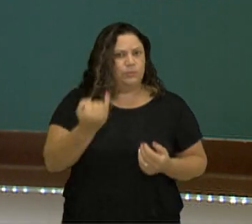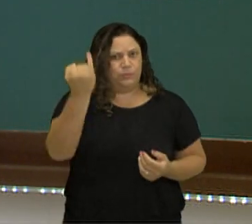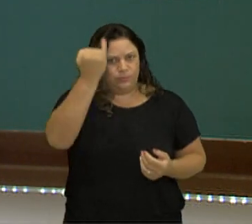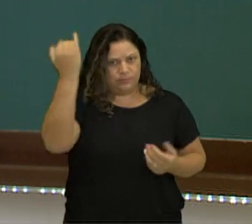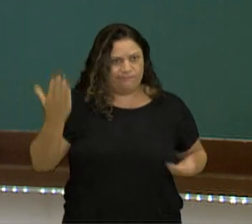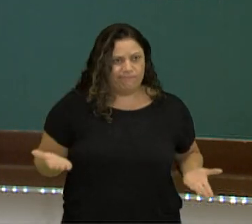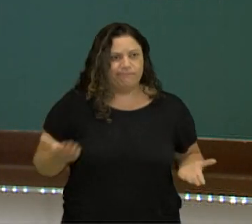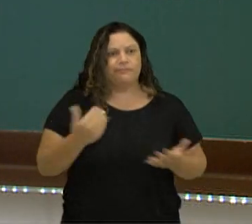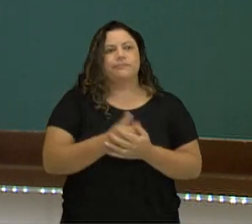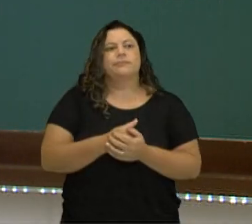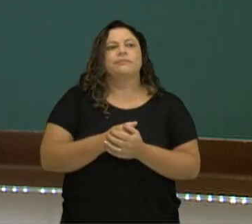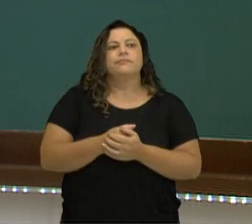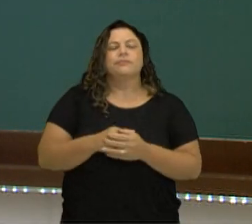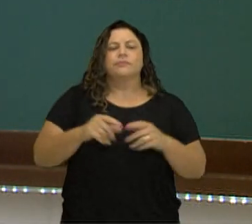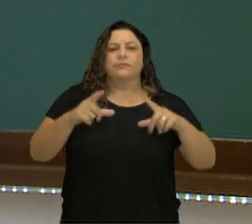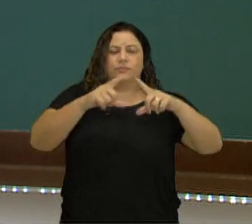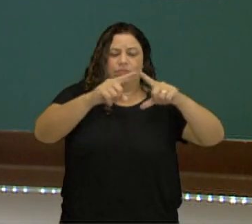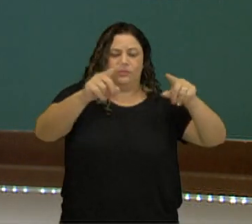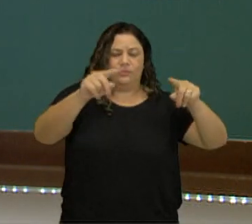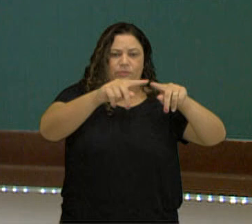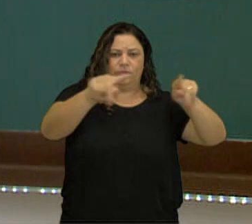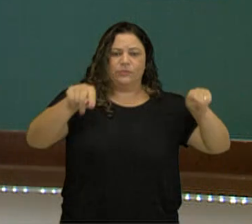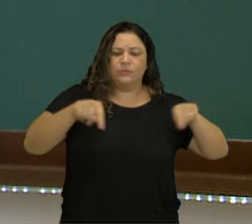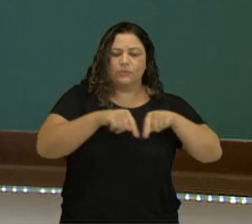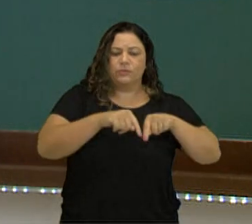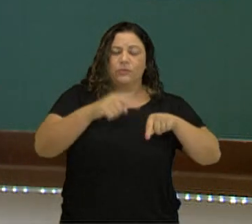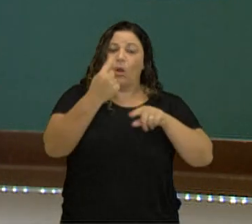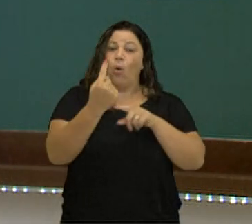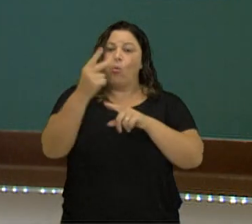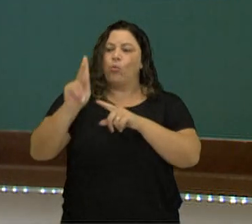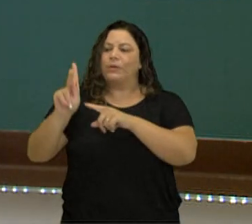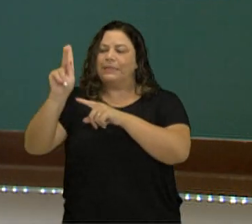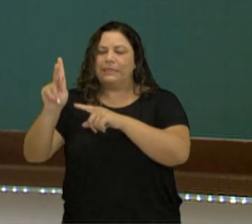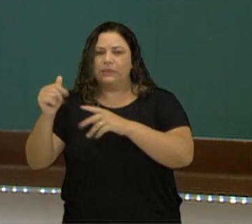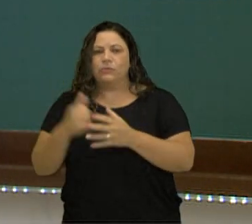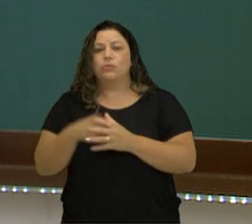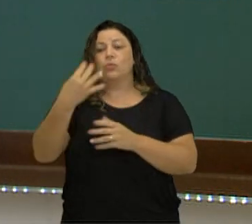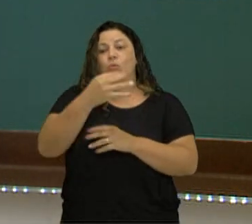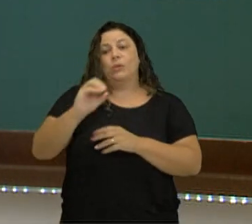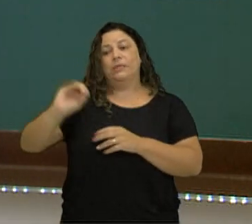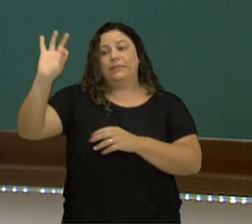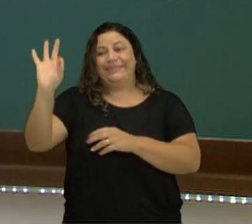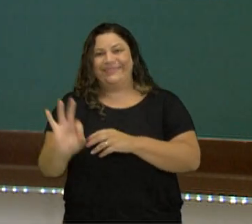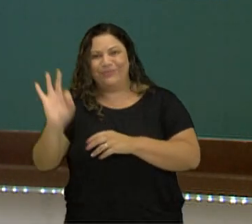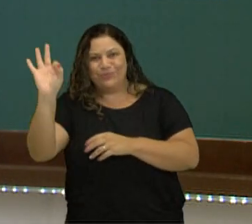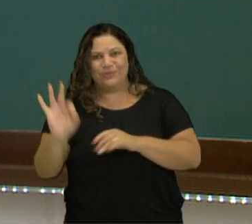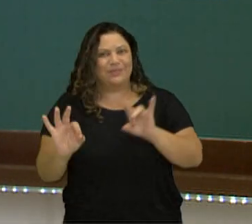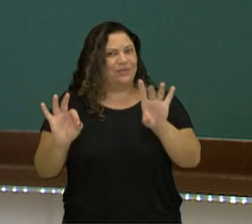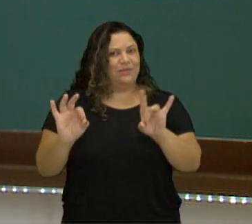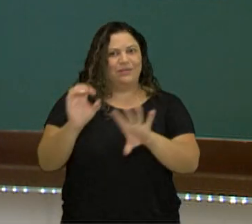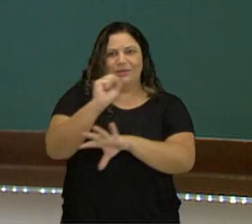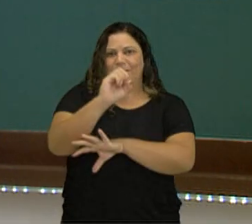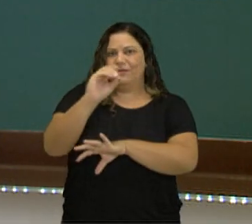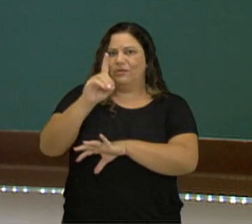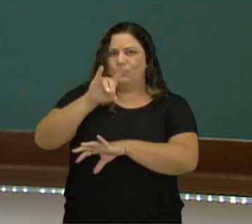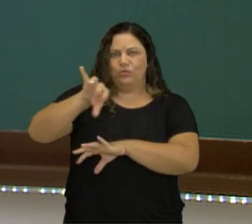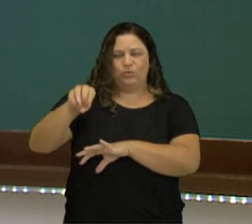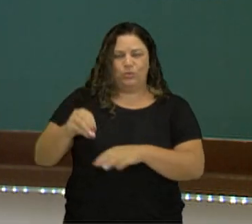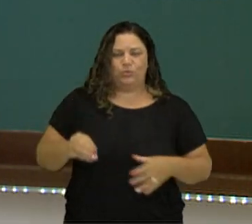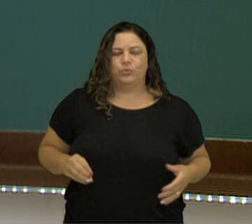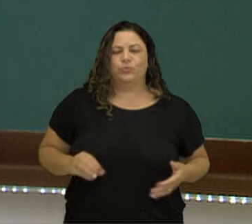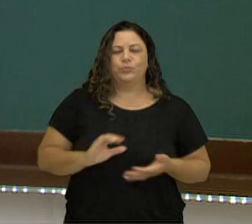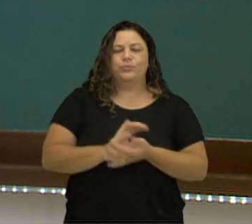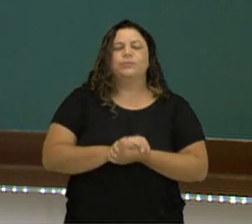aqui, em 1 quilo de sal, 40% é sódio, né? Isso é